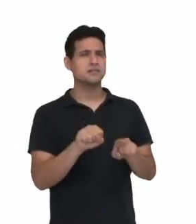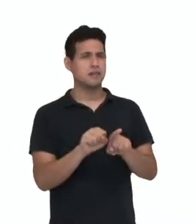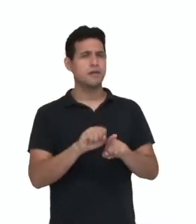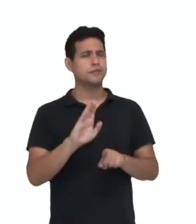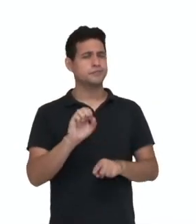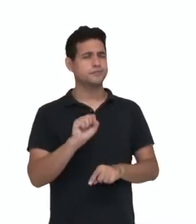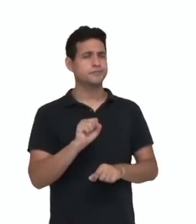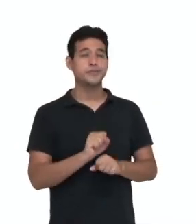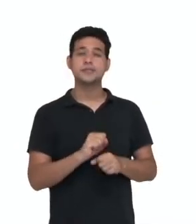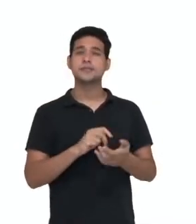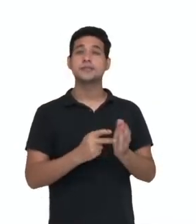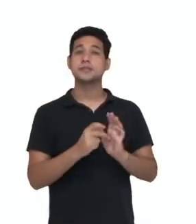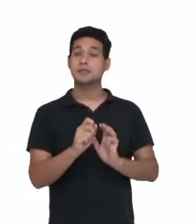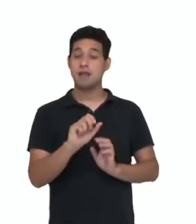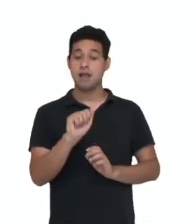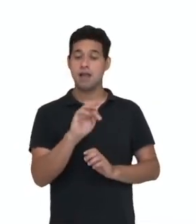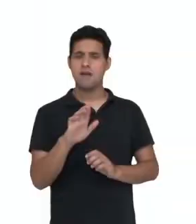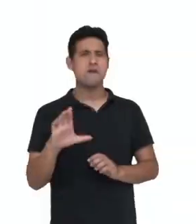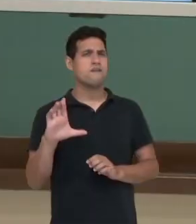afrodescendente,